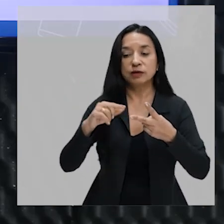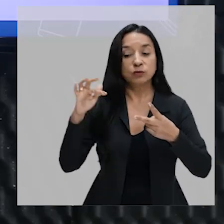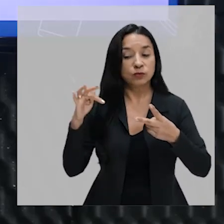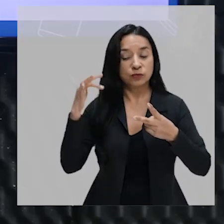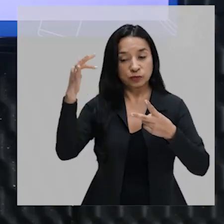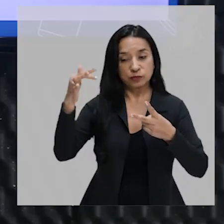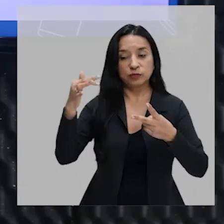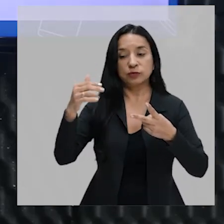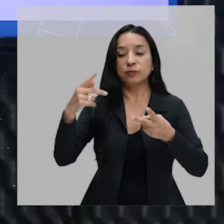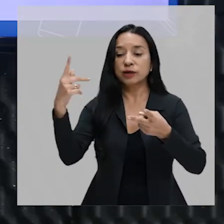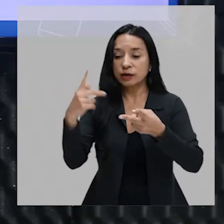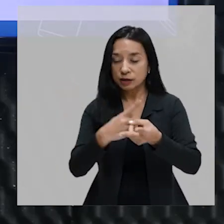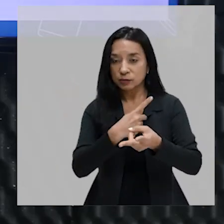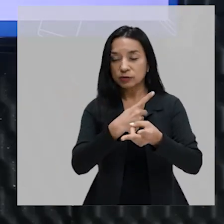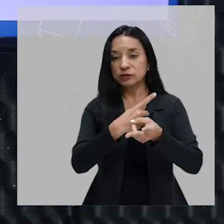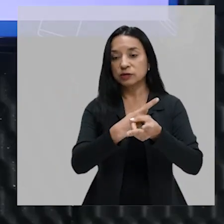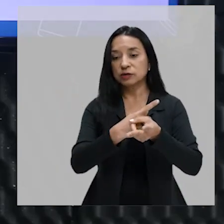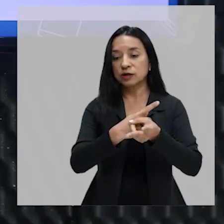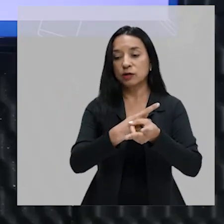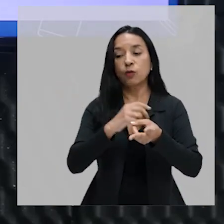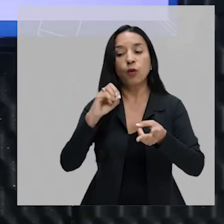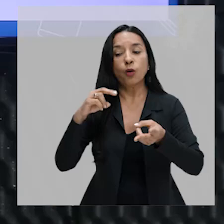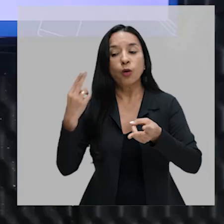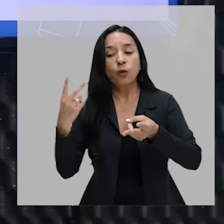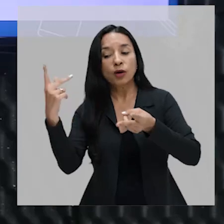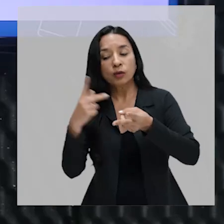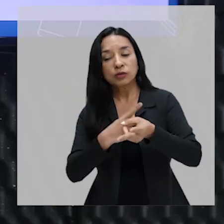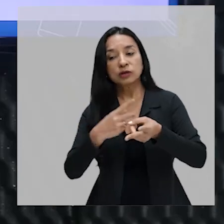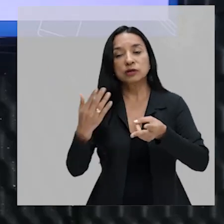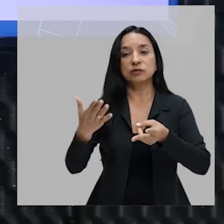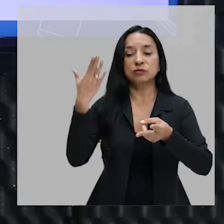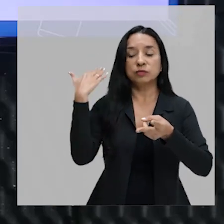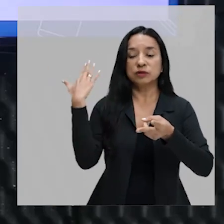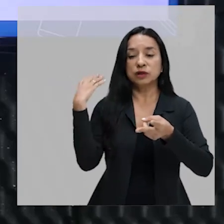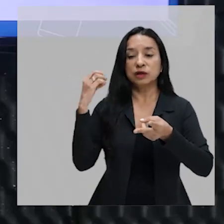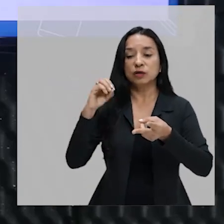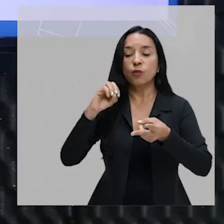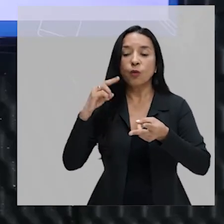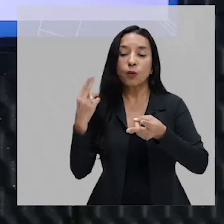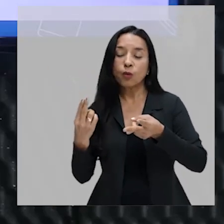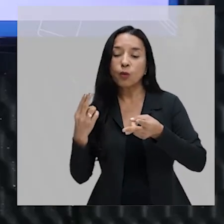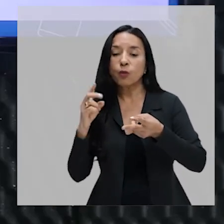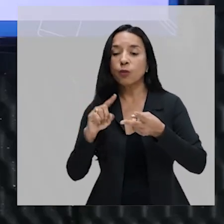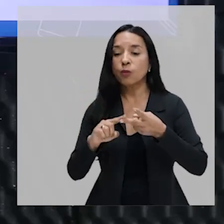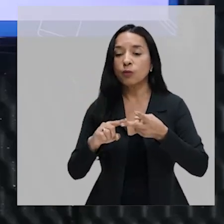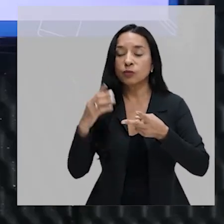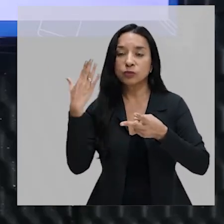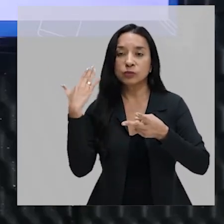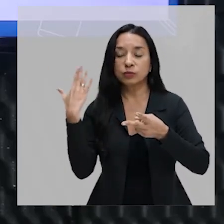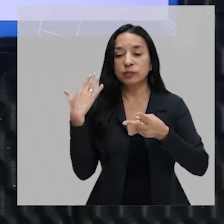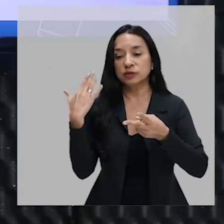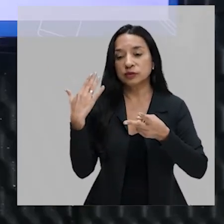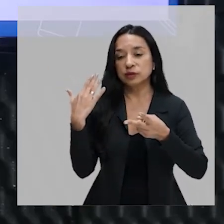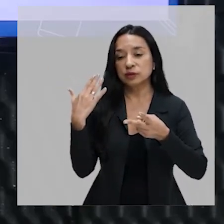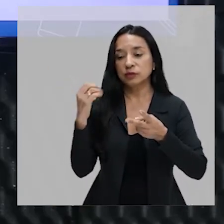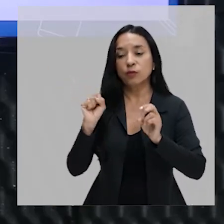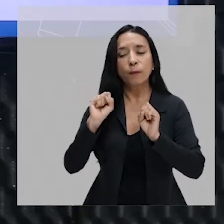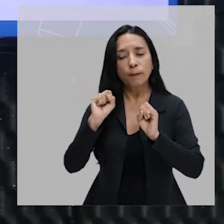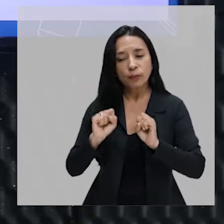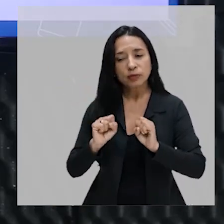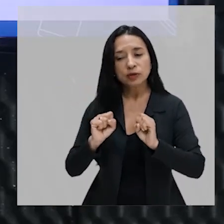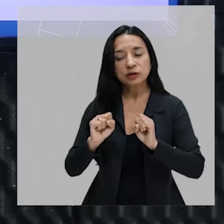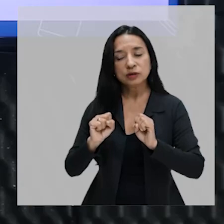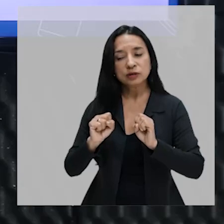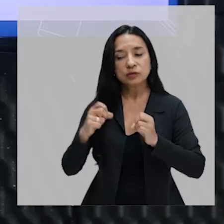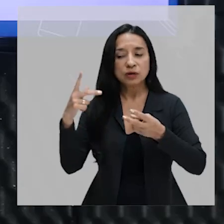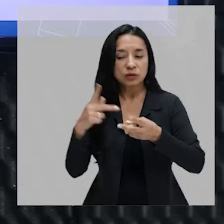no futuro ou aconteceram no passado. Ou ainda num passado, algo que interrompe, elas poderiam acontecer, mas